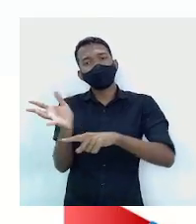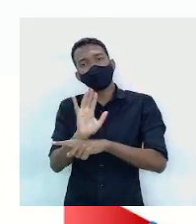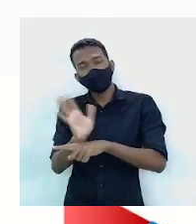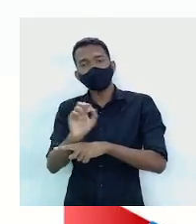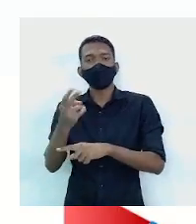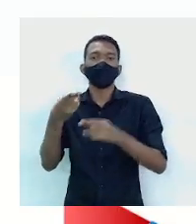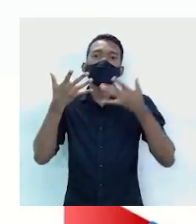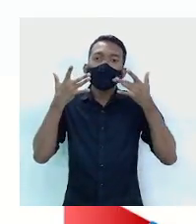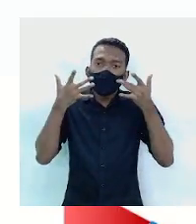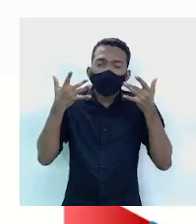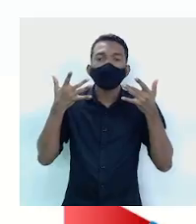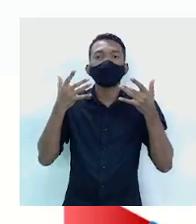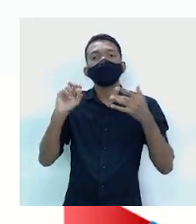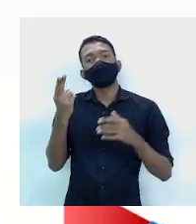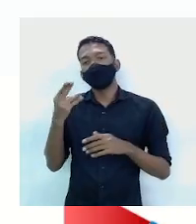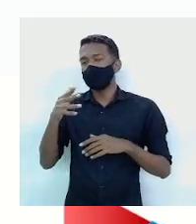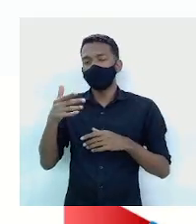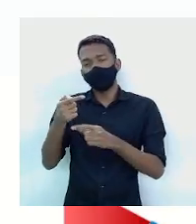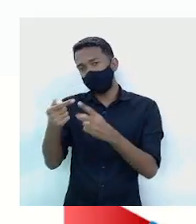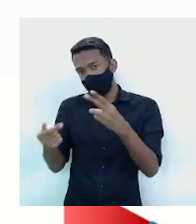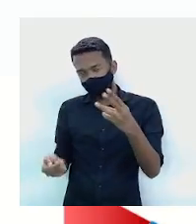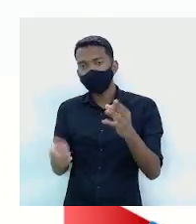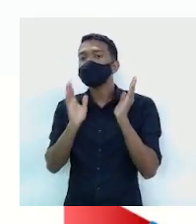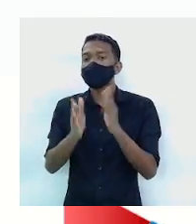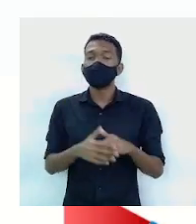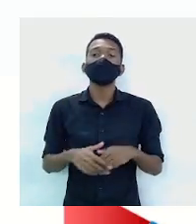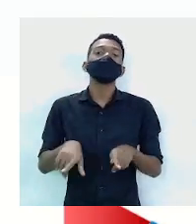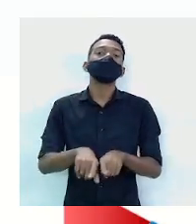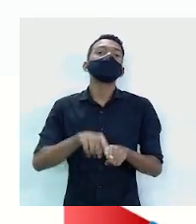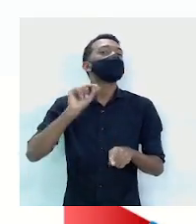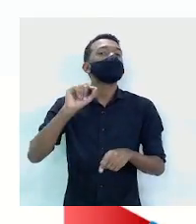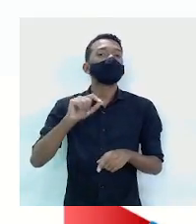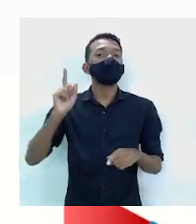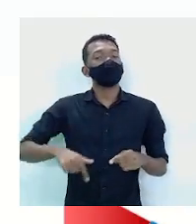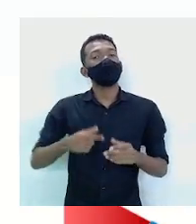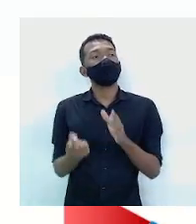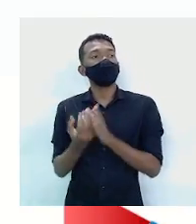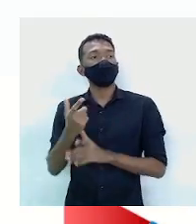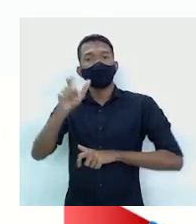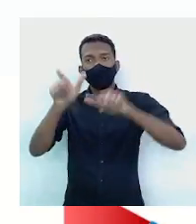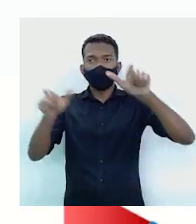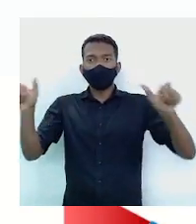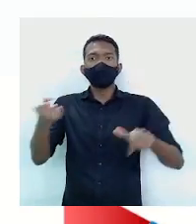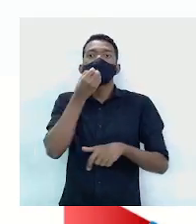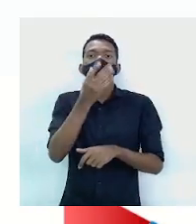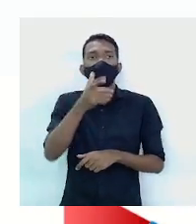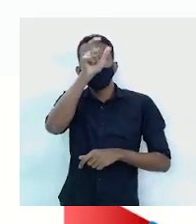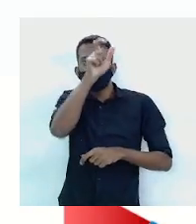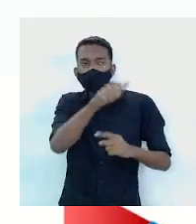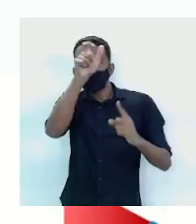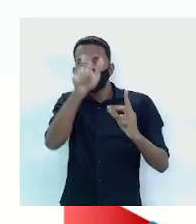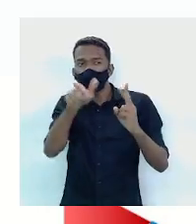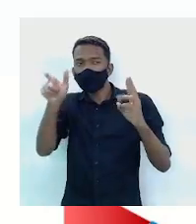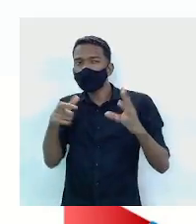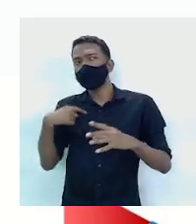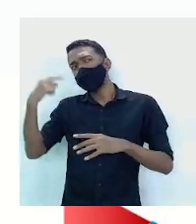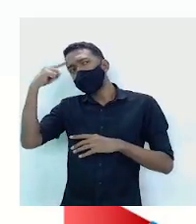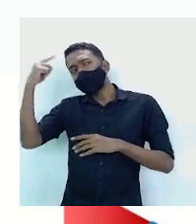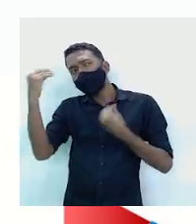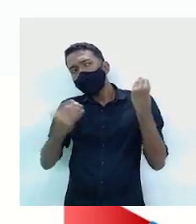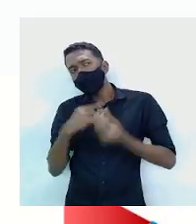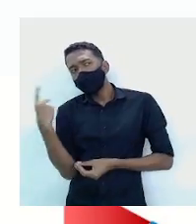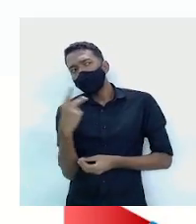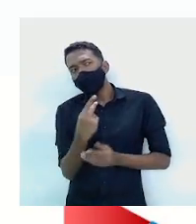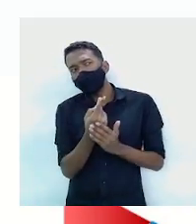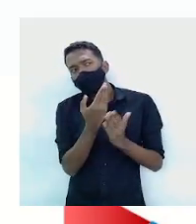ao roteiro de teatro, é a construção de bons personagens. Pensar bem como